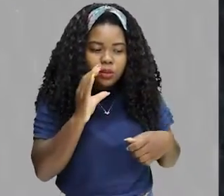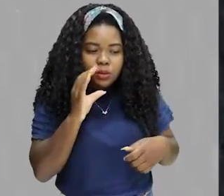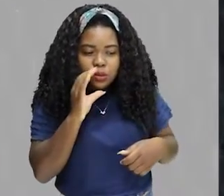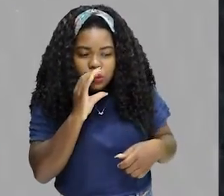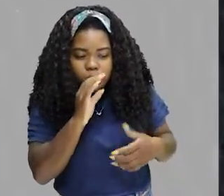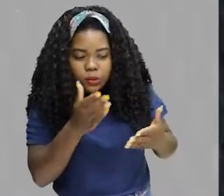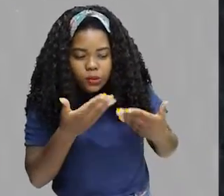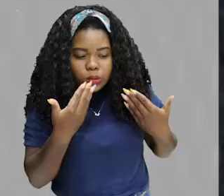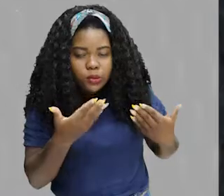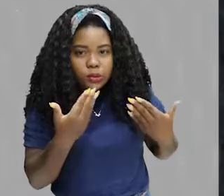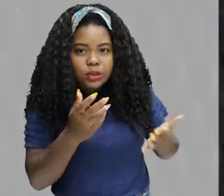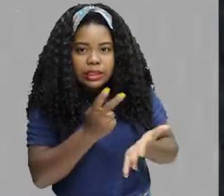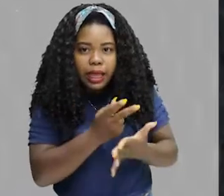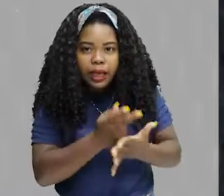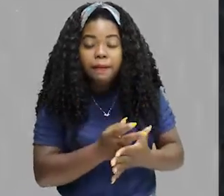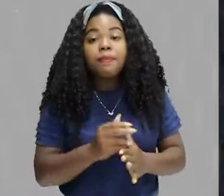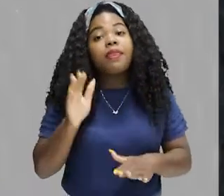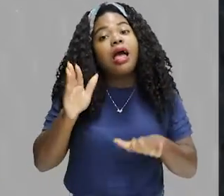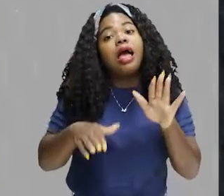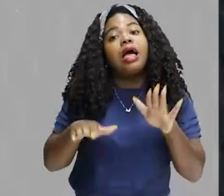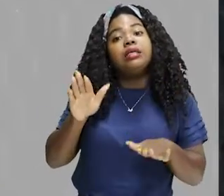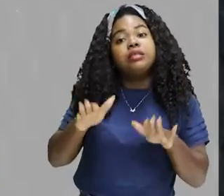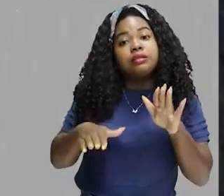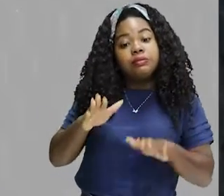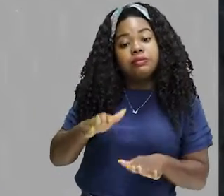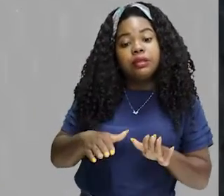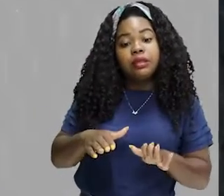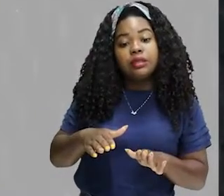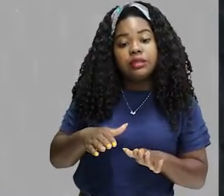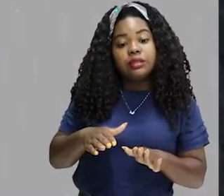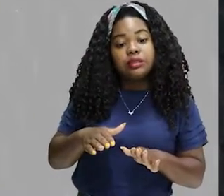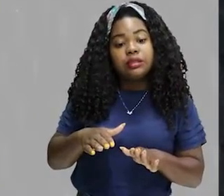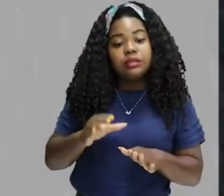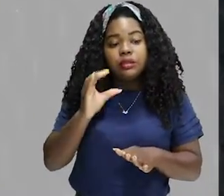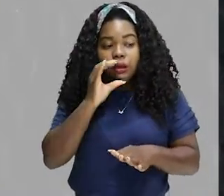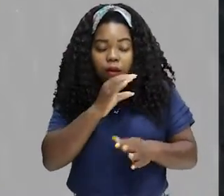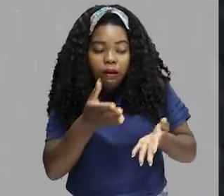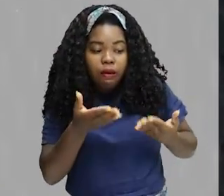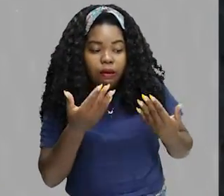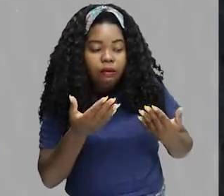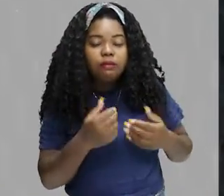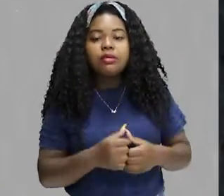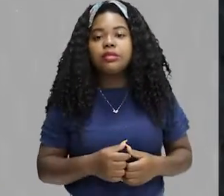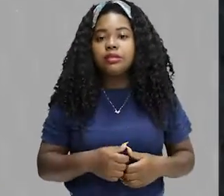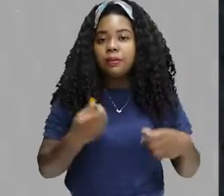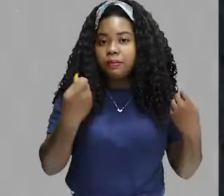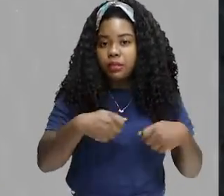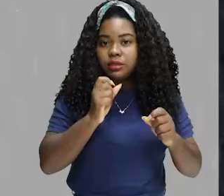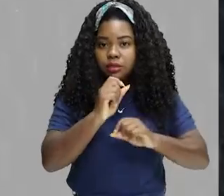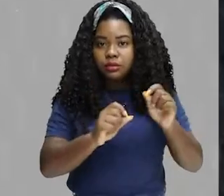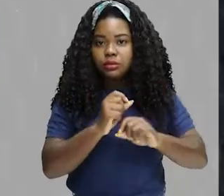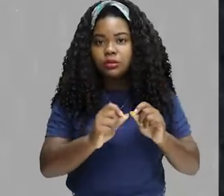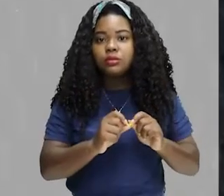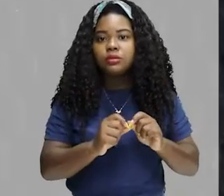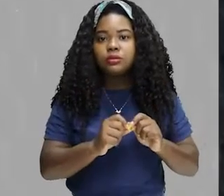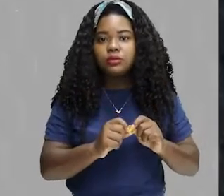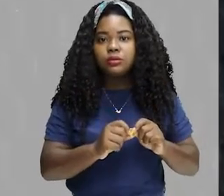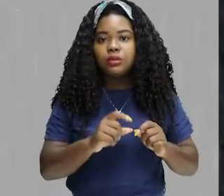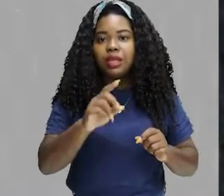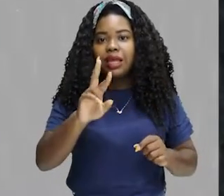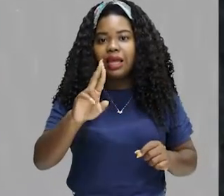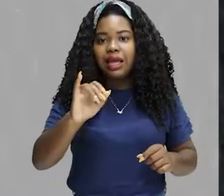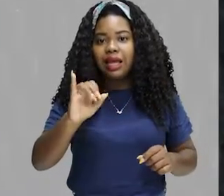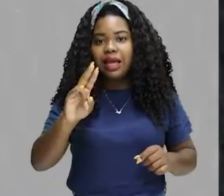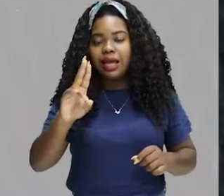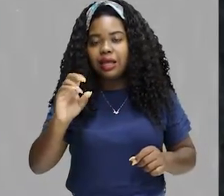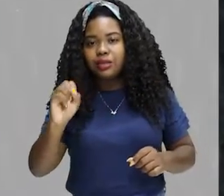aquecimento. Às vezes, em vez de aquecer, a gente utiliza radiação ultravioleta, os raios UV.